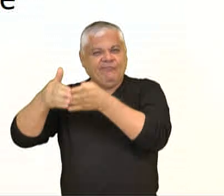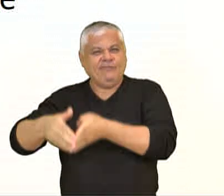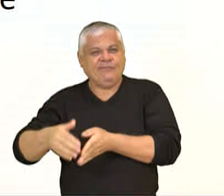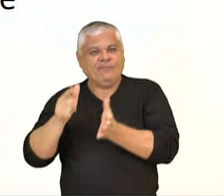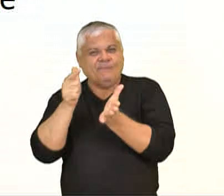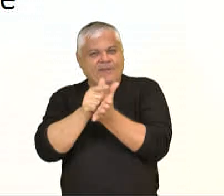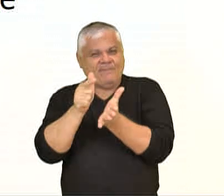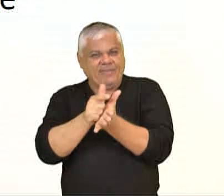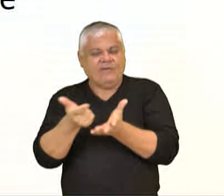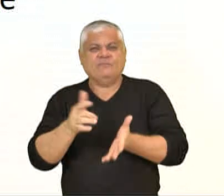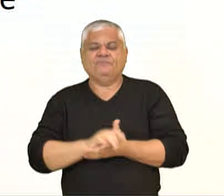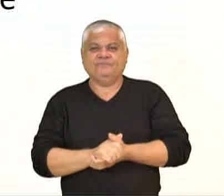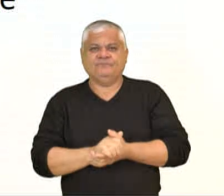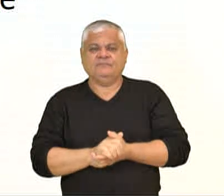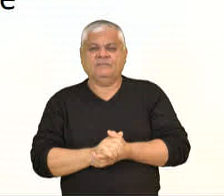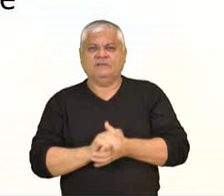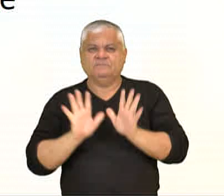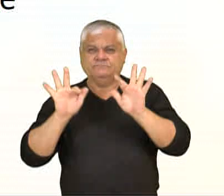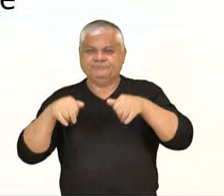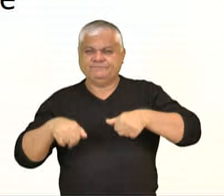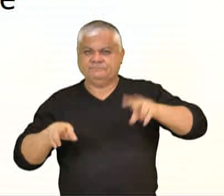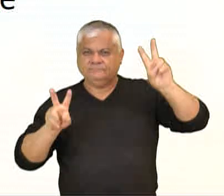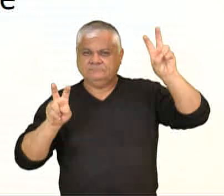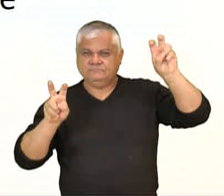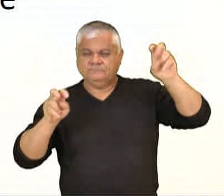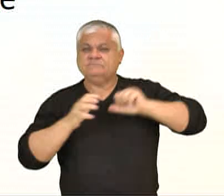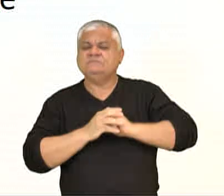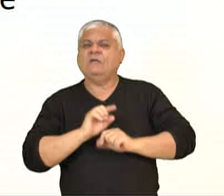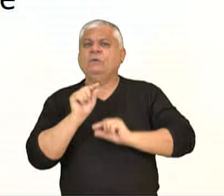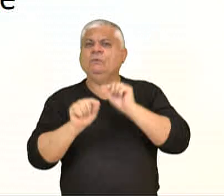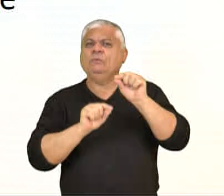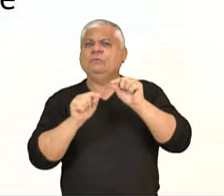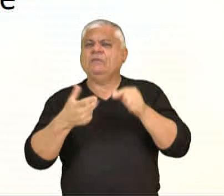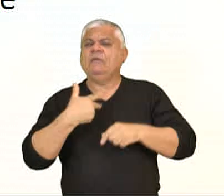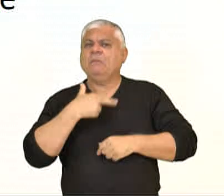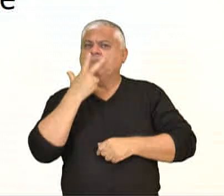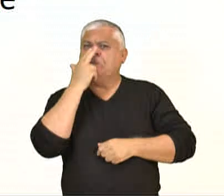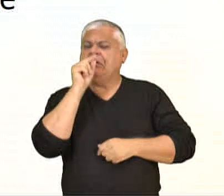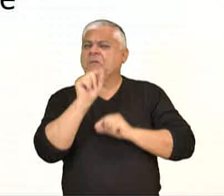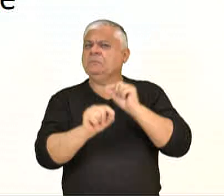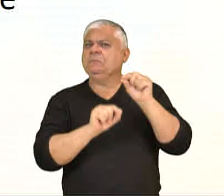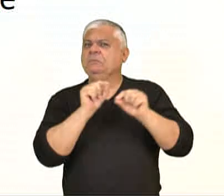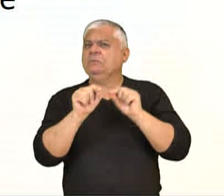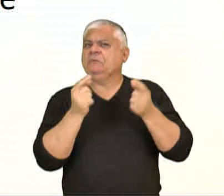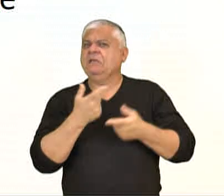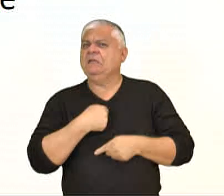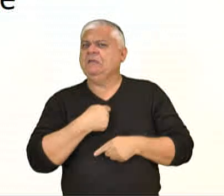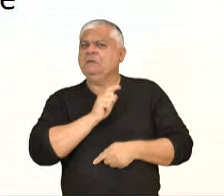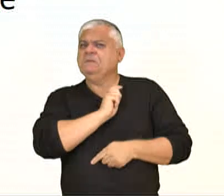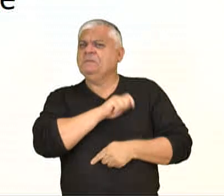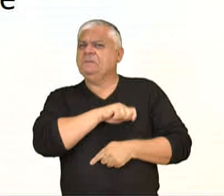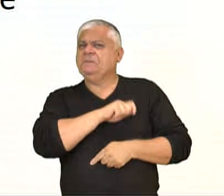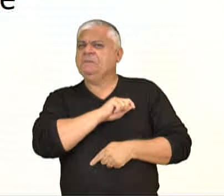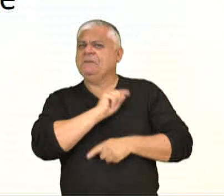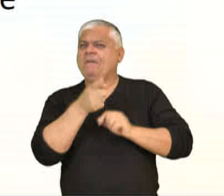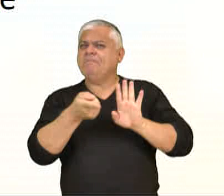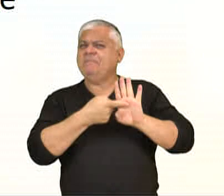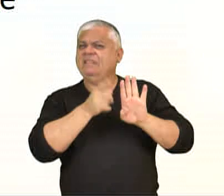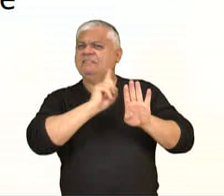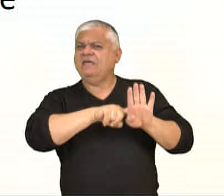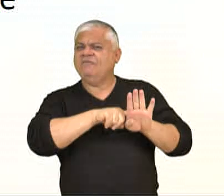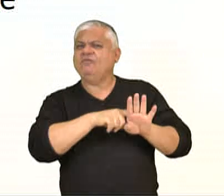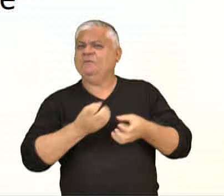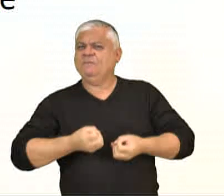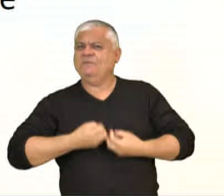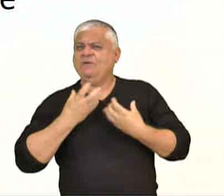papel. O narrador encerra este parágrafo em tom sentencioso, quase proverbial, com uma metáfora